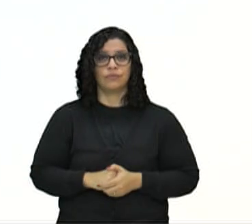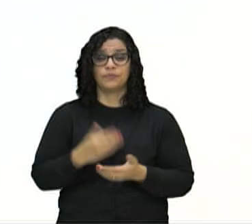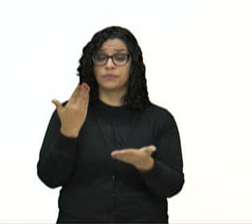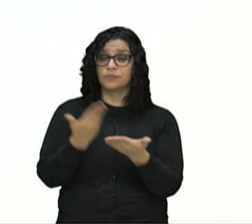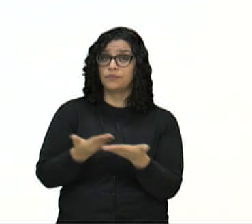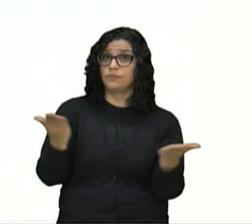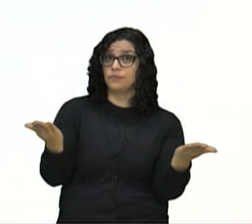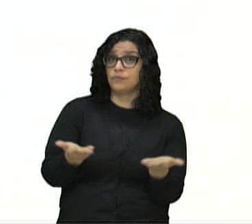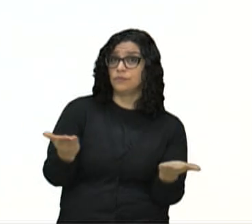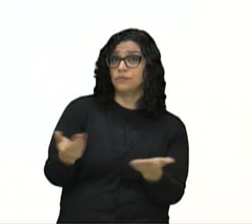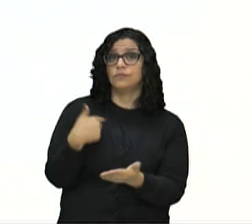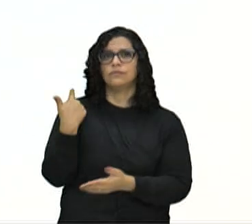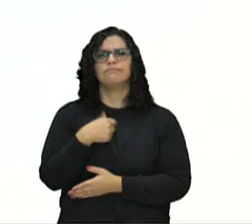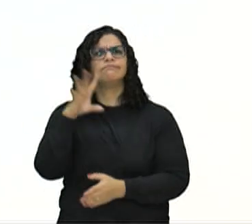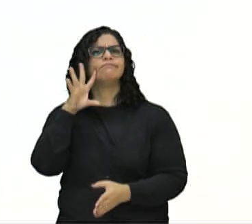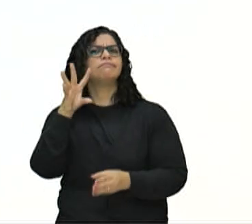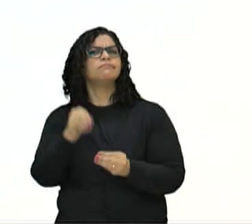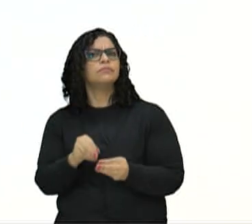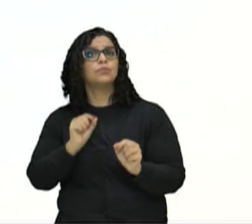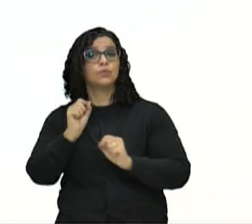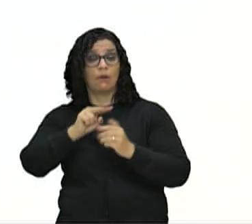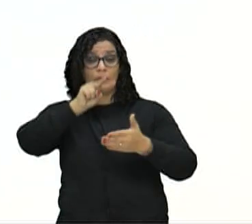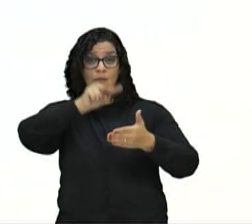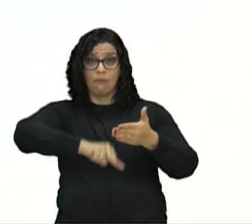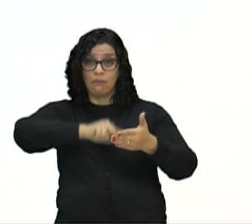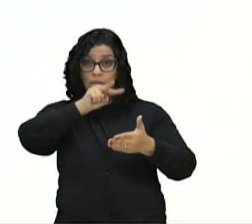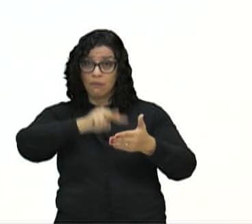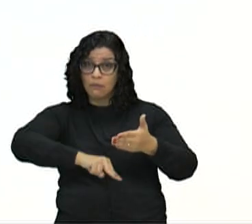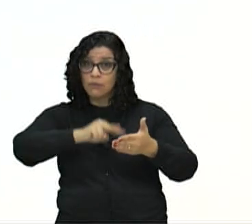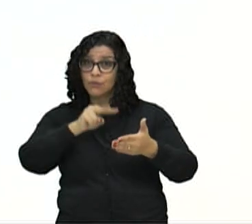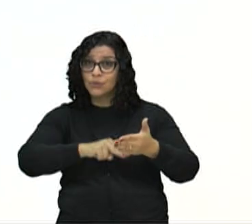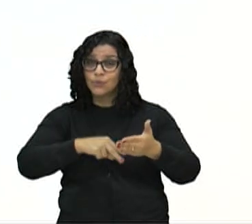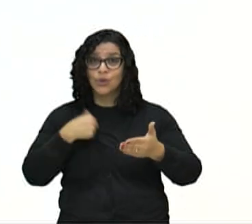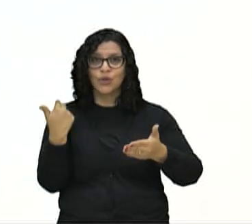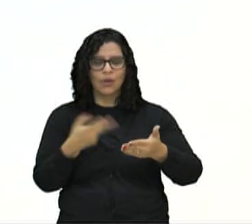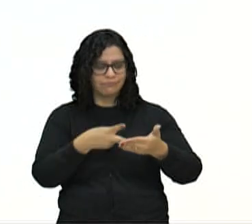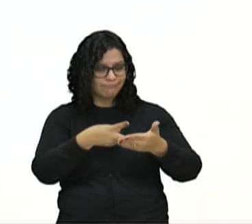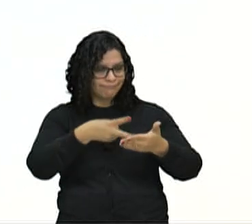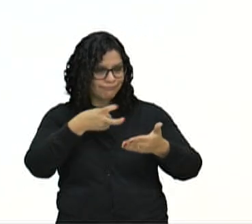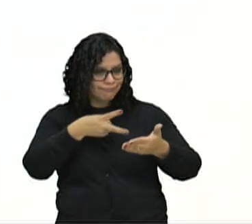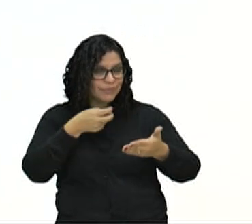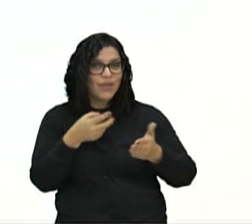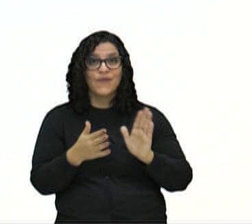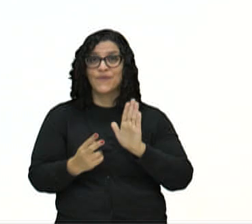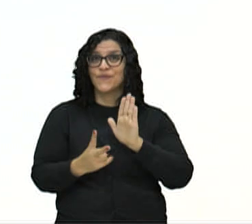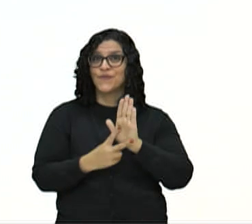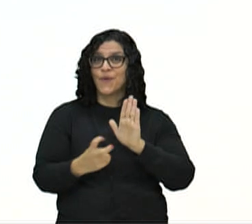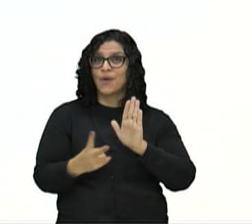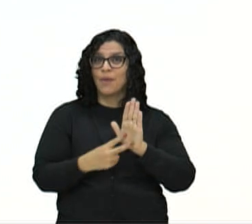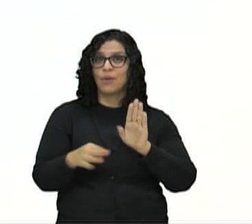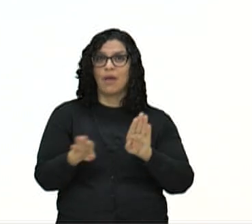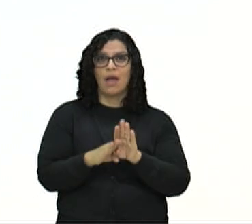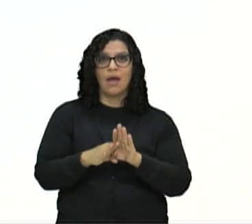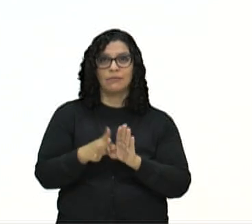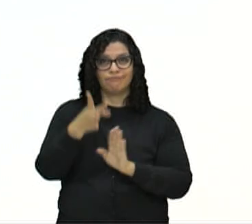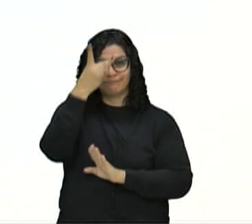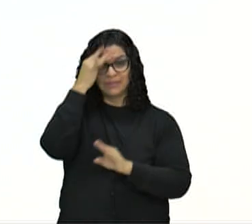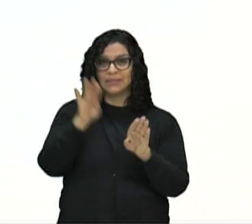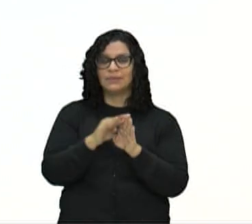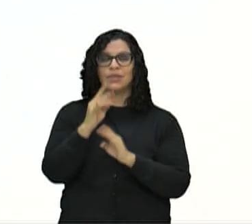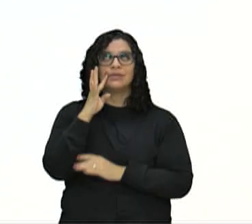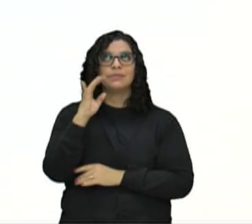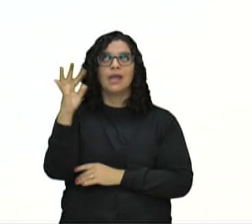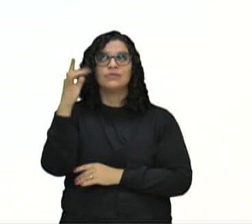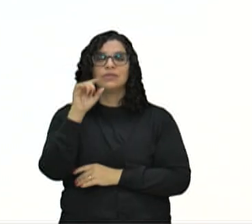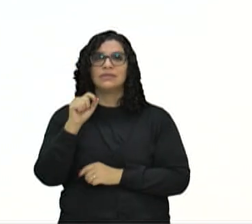de hoje, compreendemos que a leitura enriquece o nosso vocabulário, dinamiza a